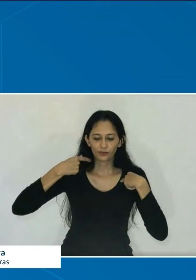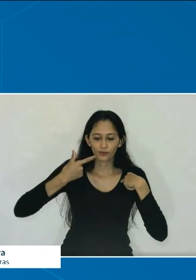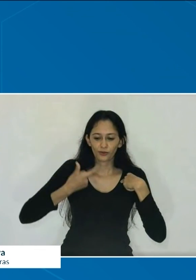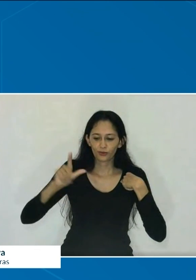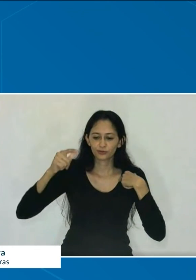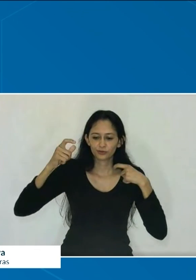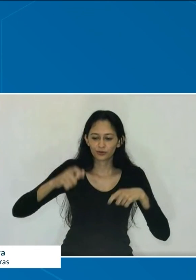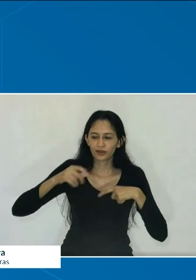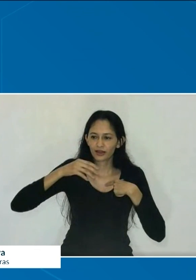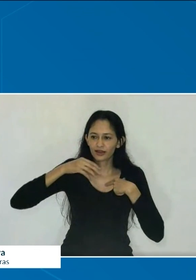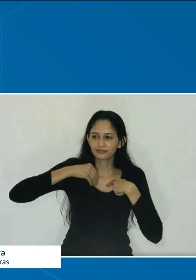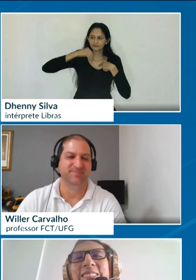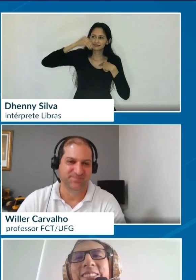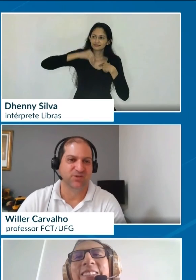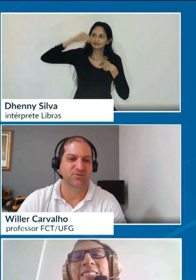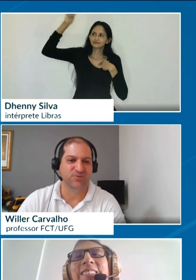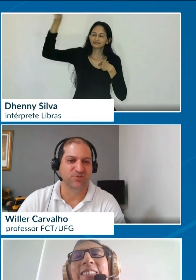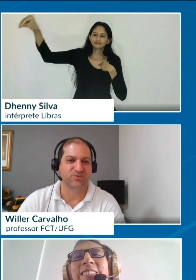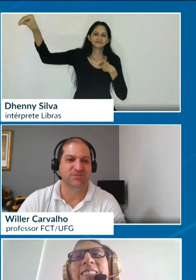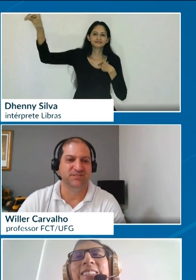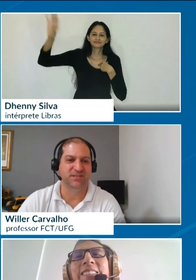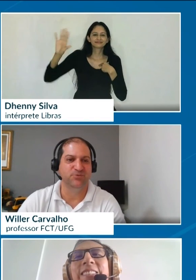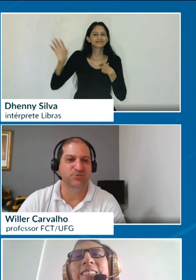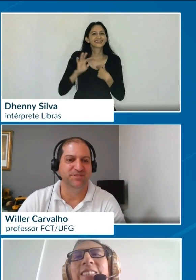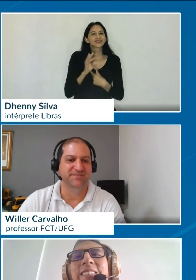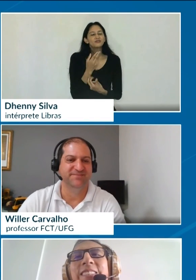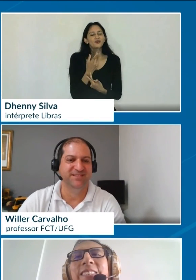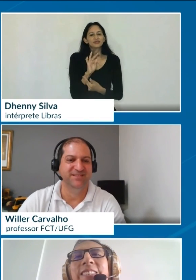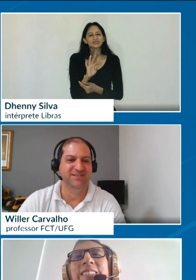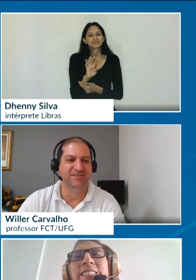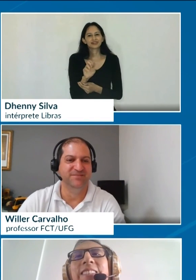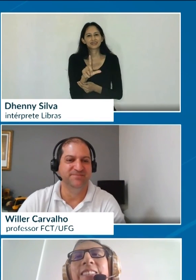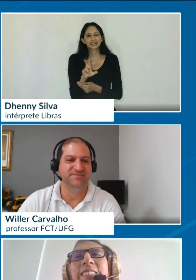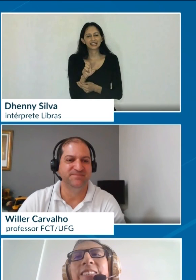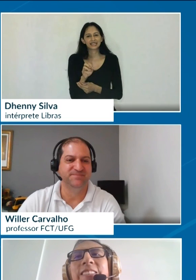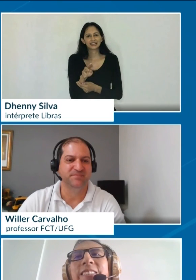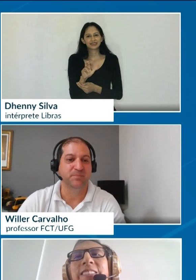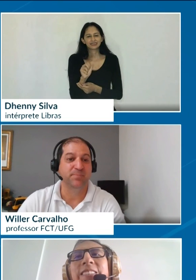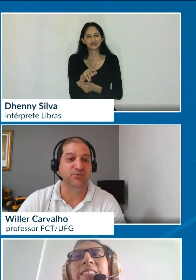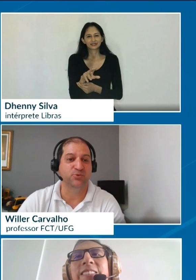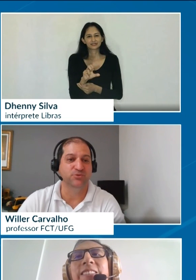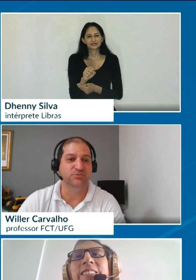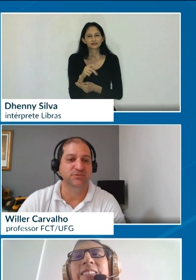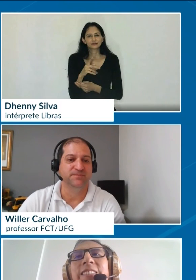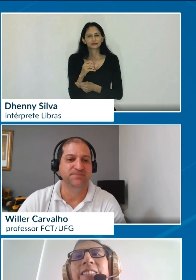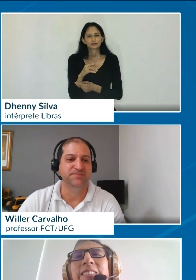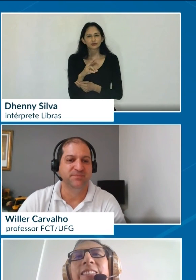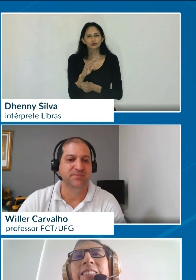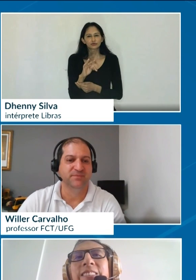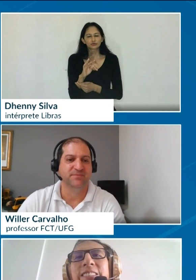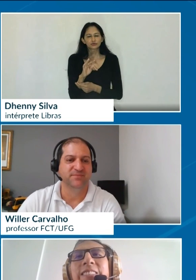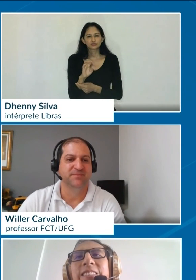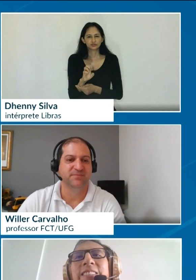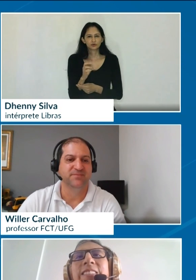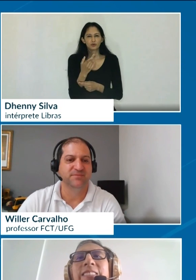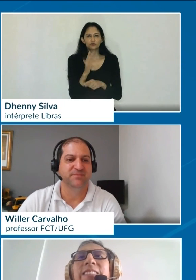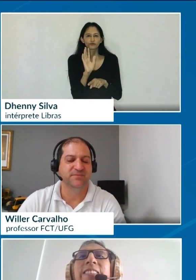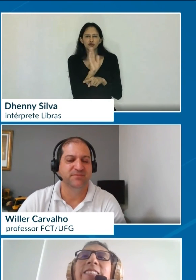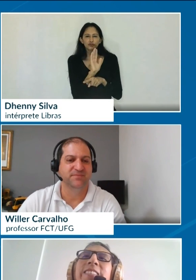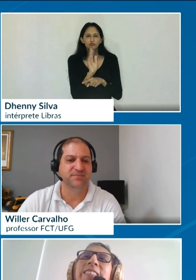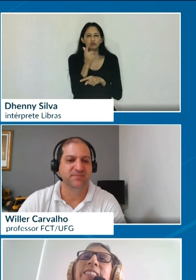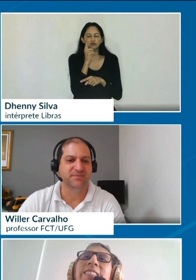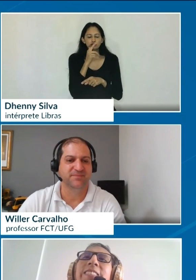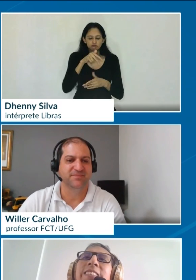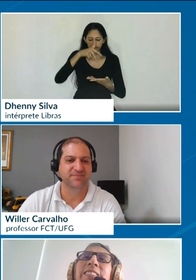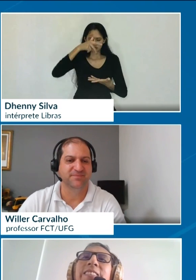a acessibilidade também, né? Que o professor Rony citou aqui agora. A acessibilidade também, a tecnologia pode ajudar bastante nisso, para todos.